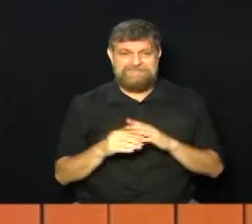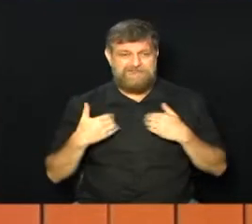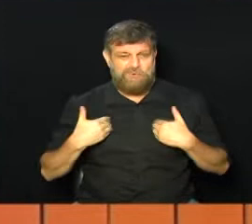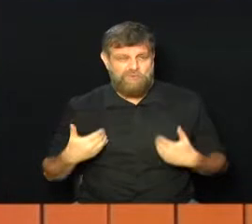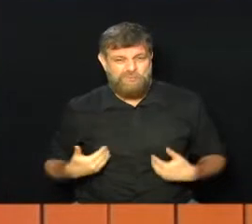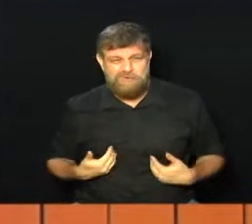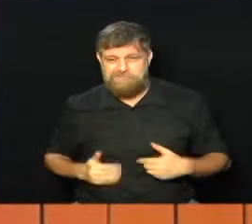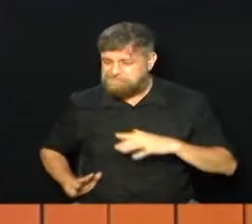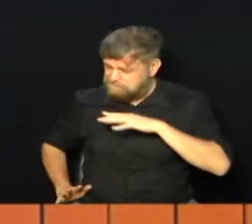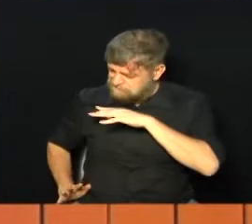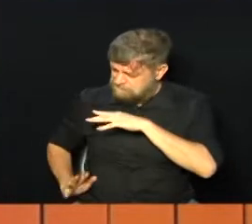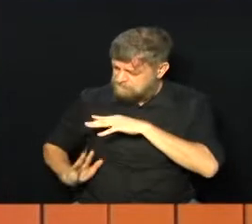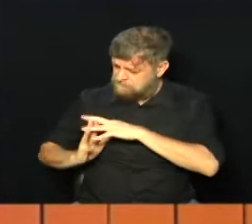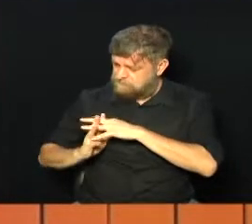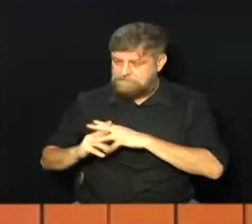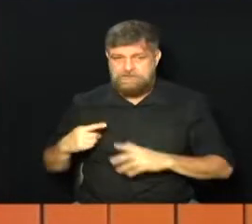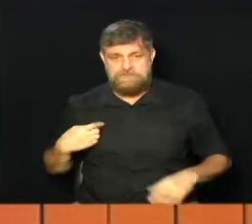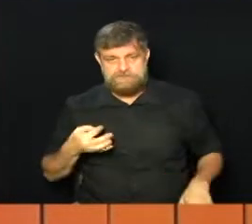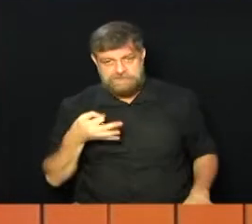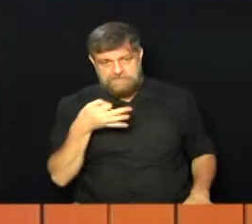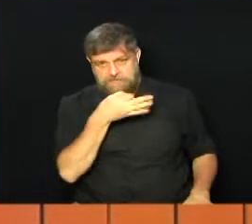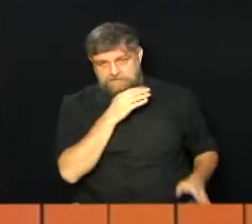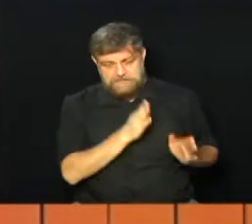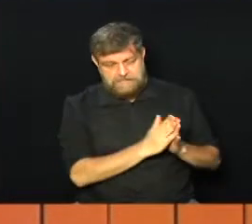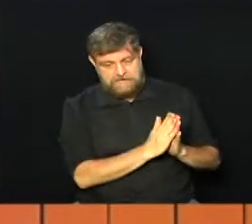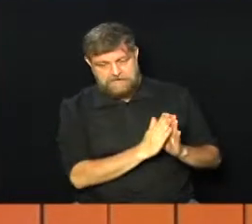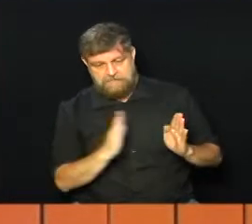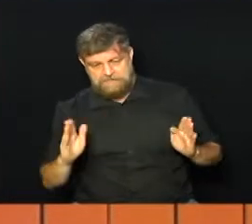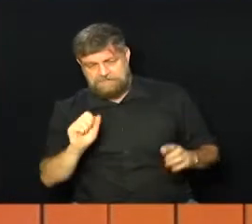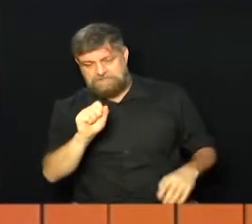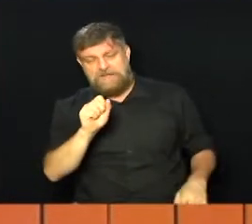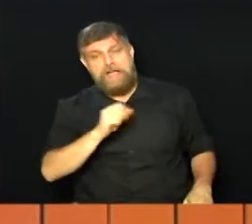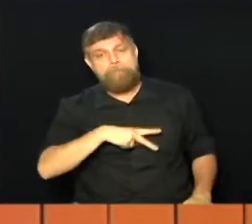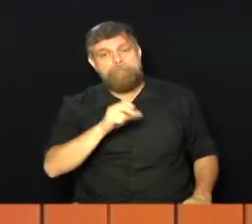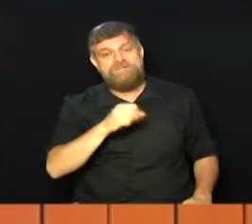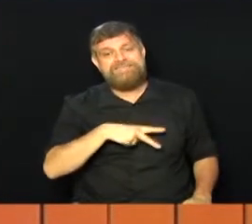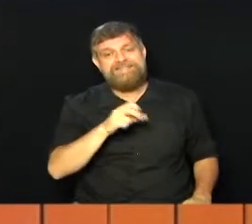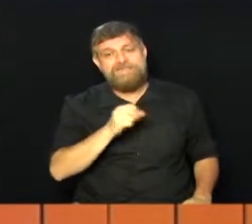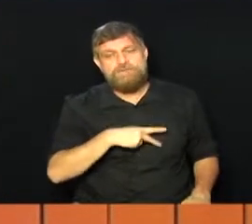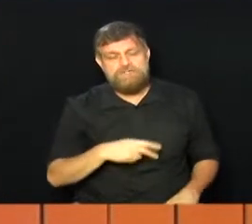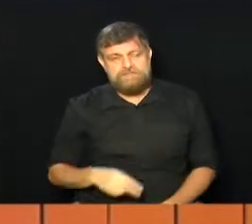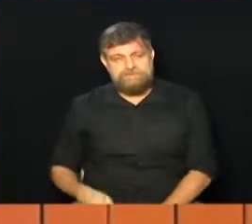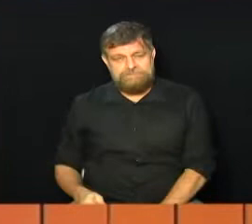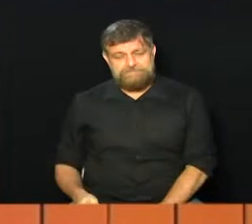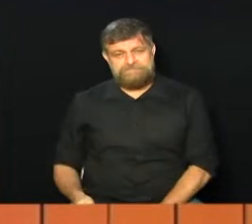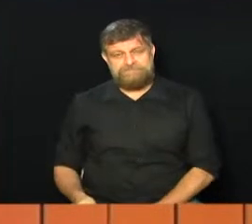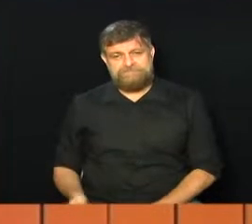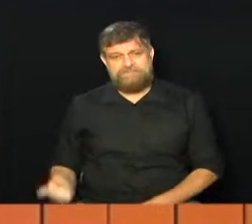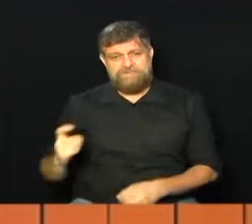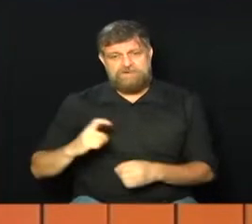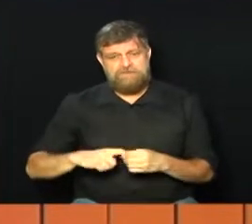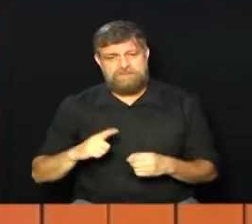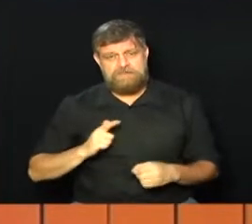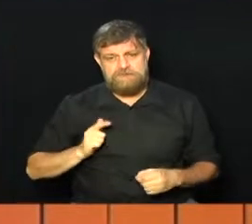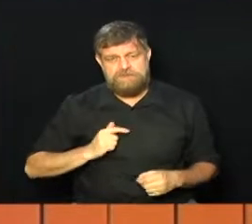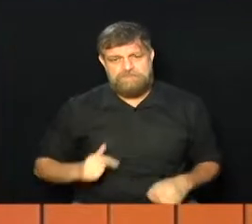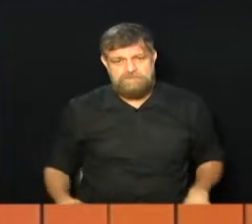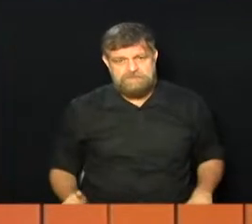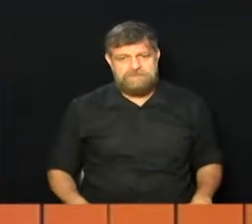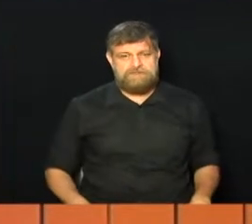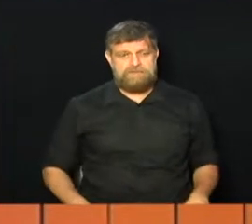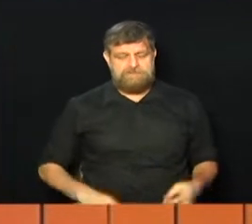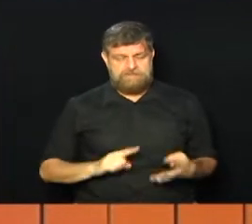limite. Já a gente vai falar sobre esse período aí da sua aposentadoria. Ô Eduardo, voltando para aquele seu início de carreira, você citou